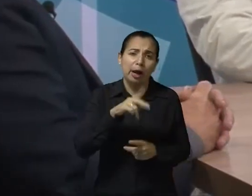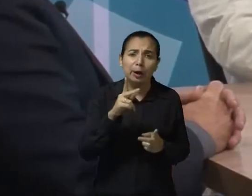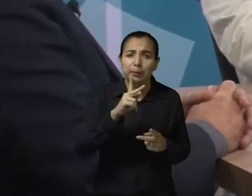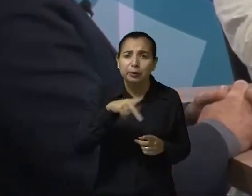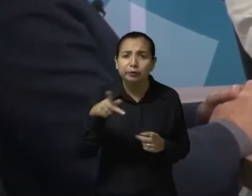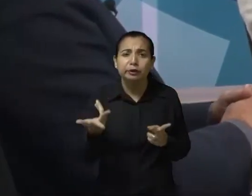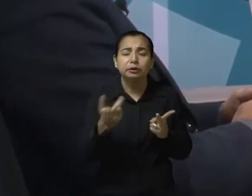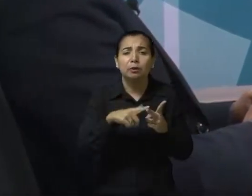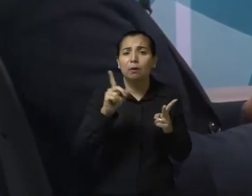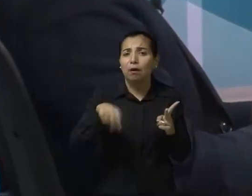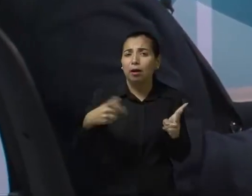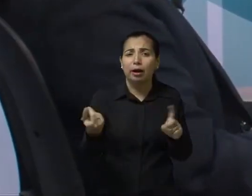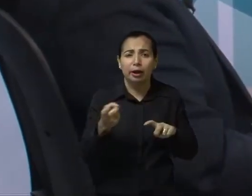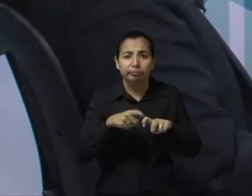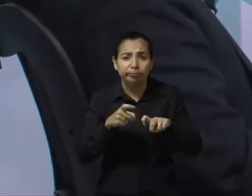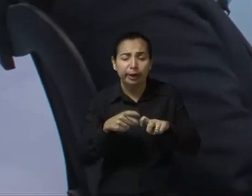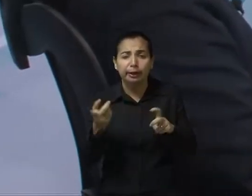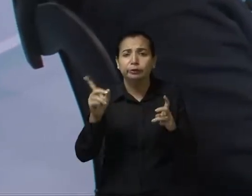psiquiatra,